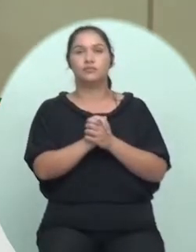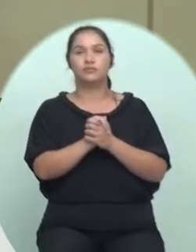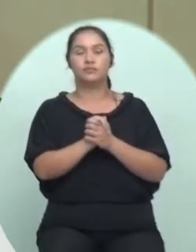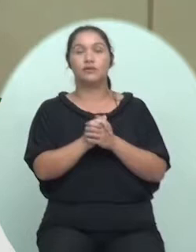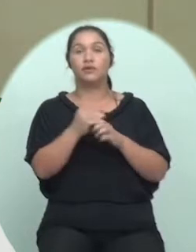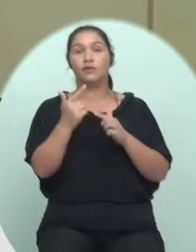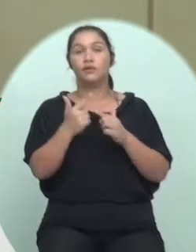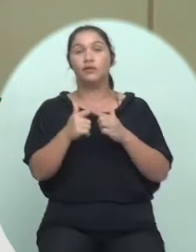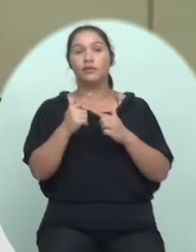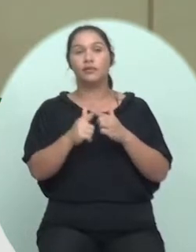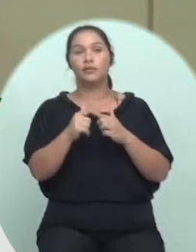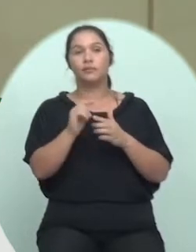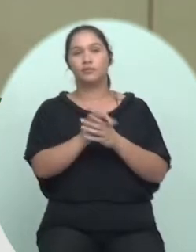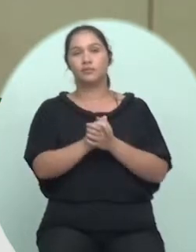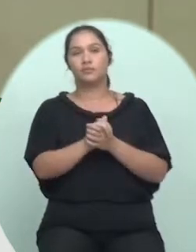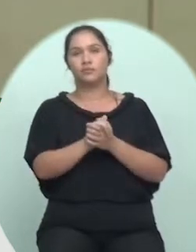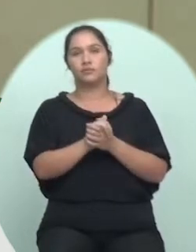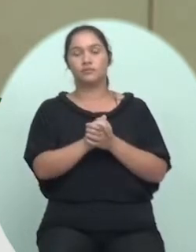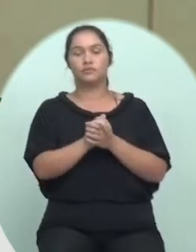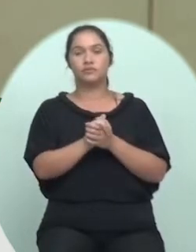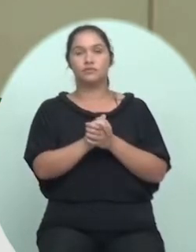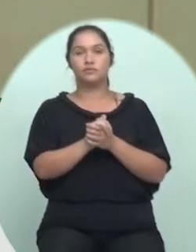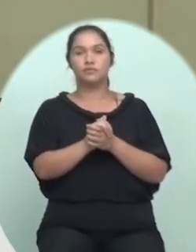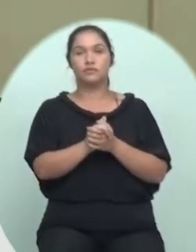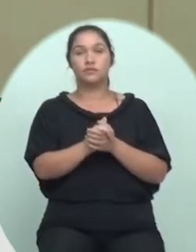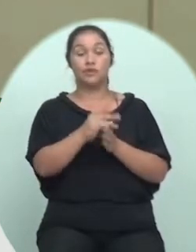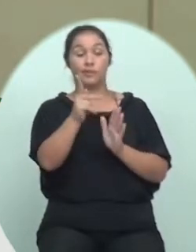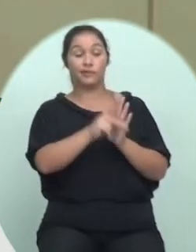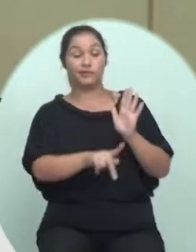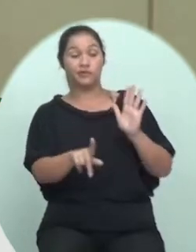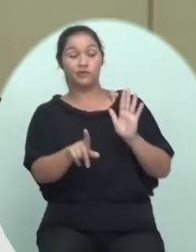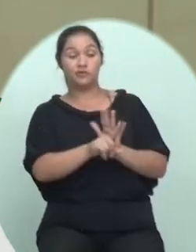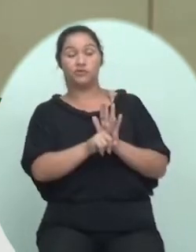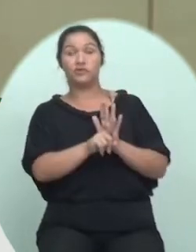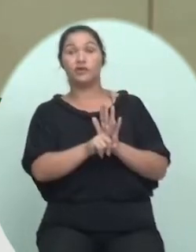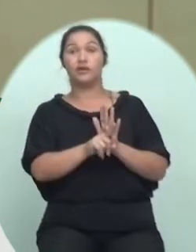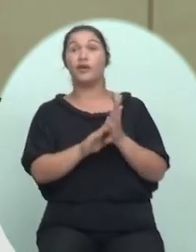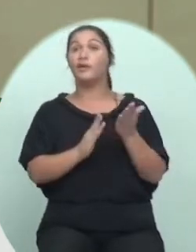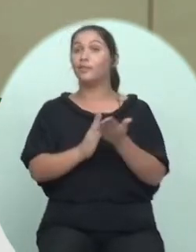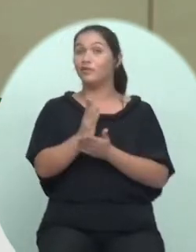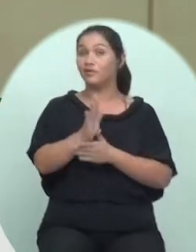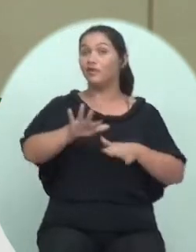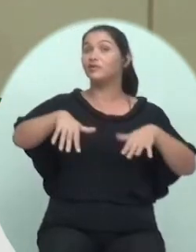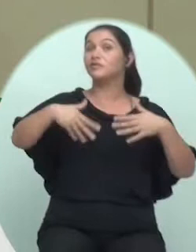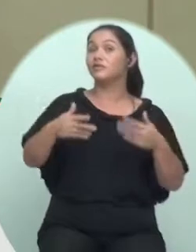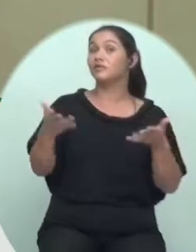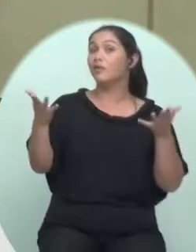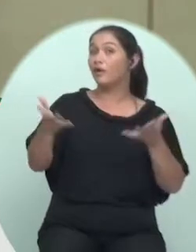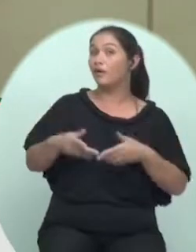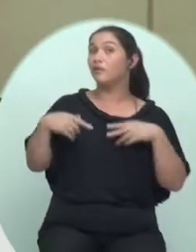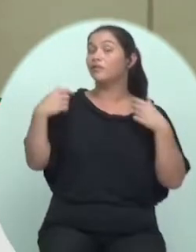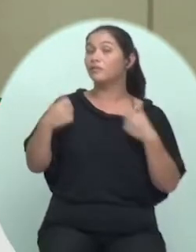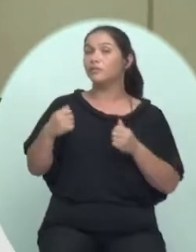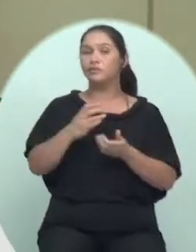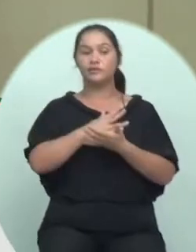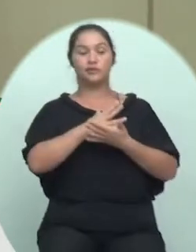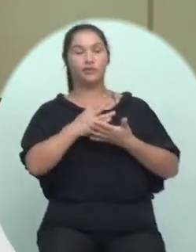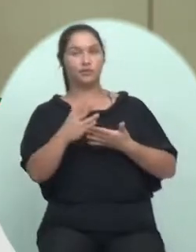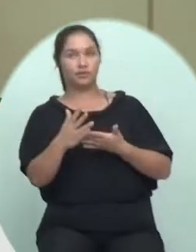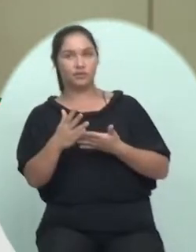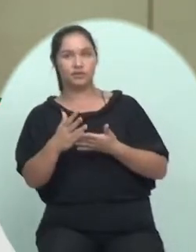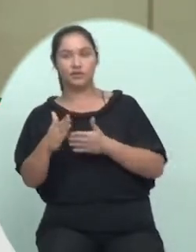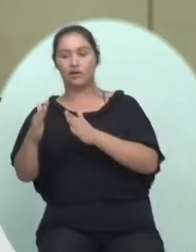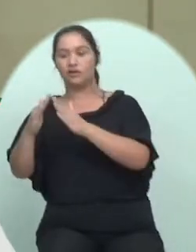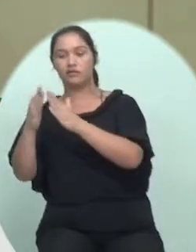e que este ano tem que ser cumprido, né? Nas escolas, nós, um projeto de minha autoria